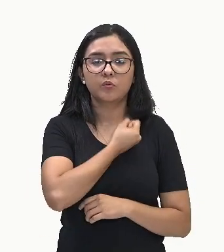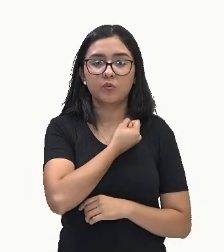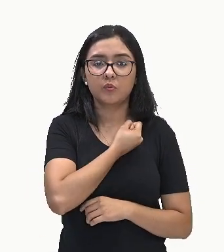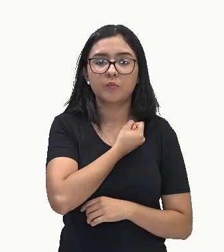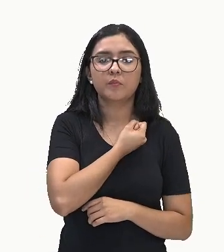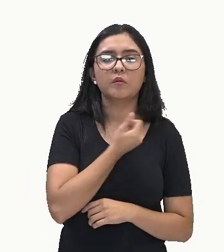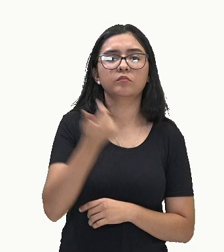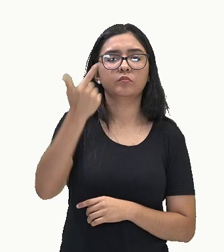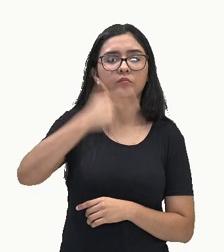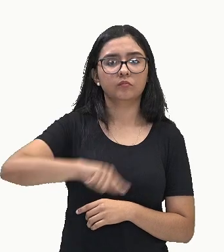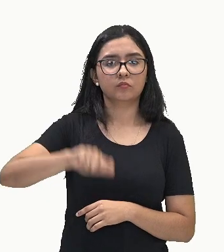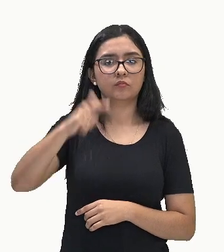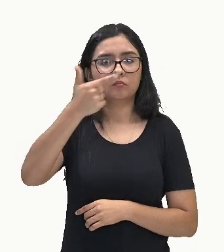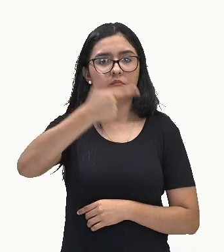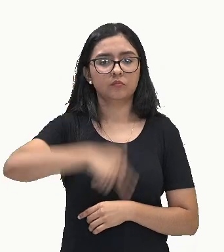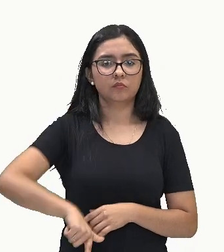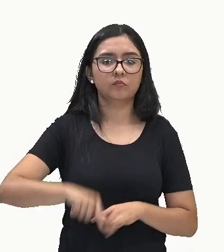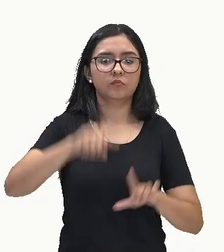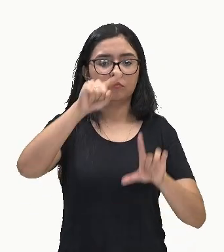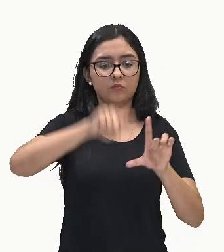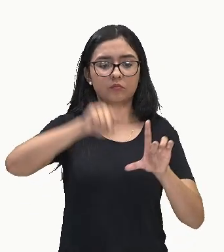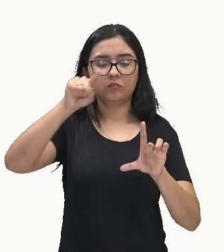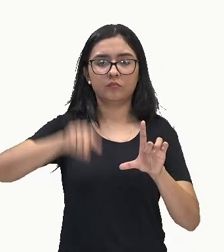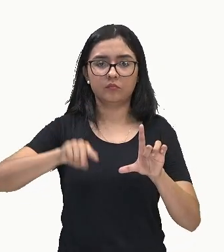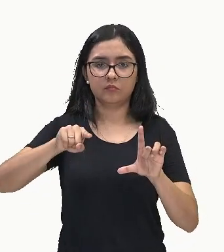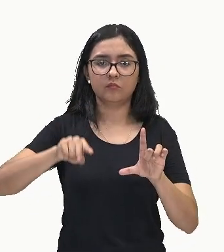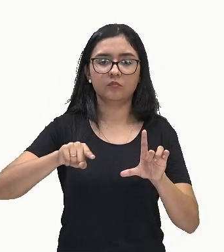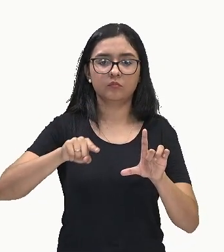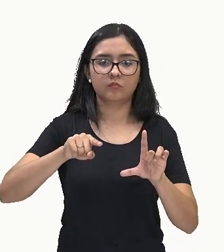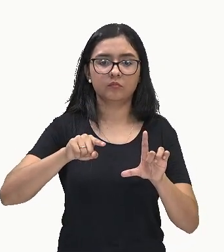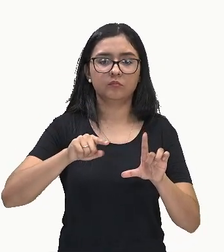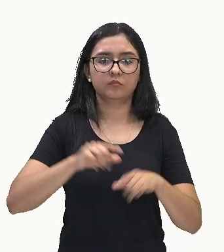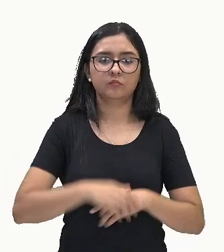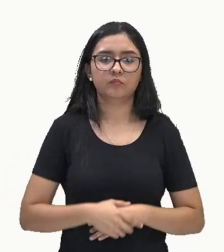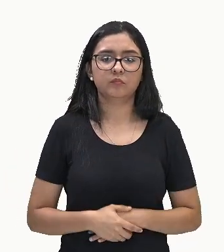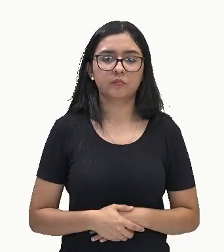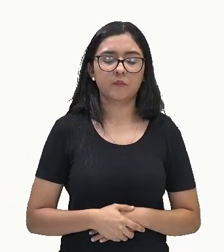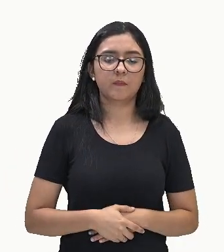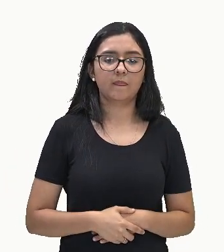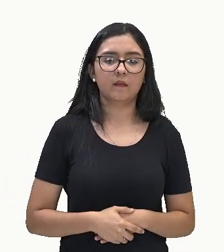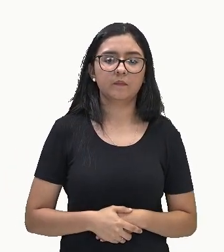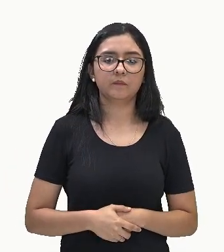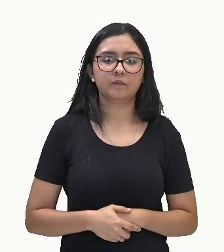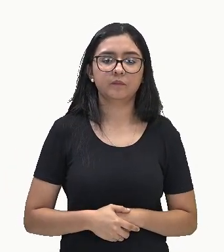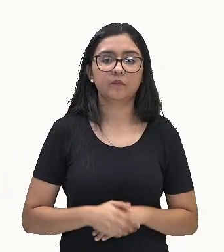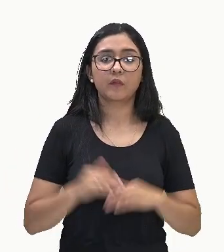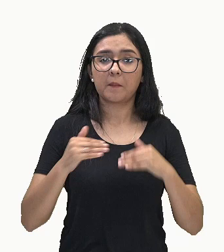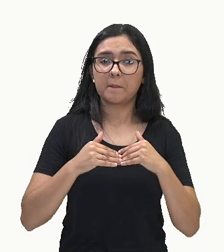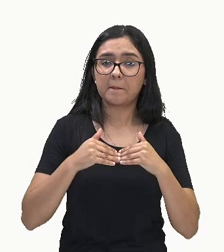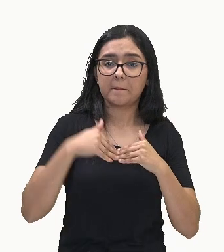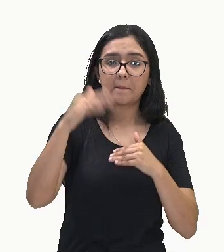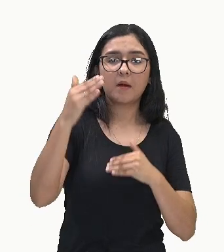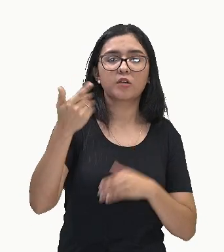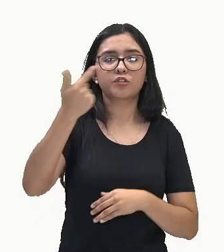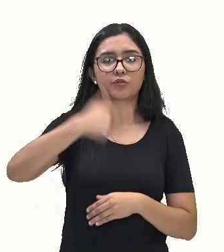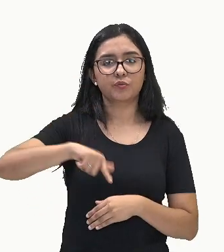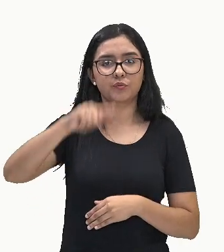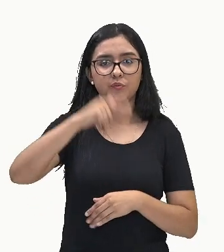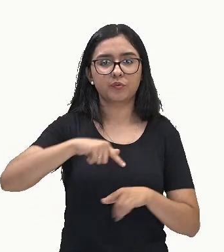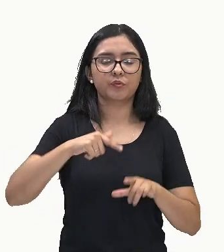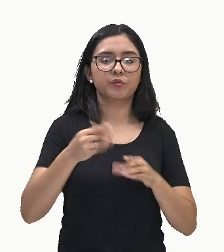a recorrência do maior número de elementos com aquela natureza né ou o elemento que mais se repete dentro de um